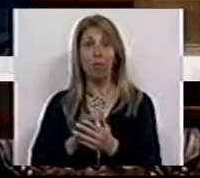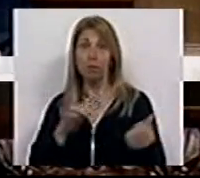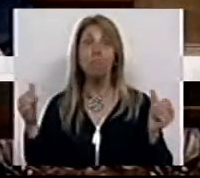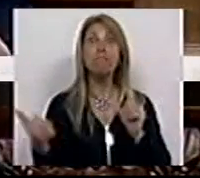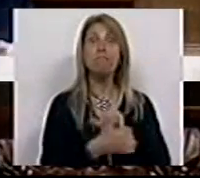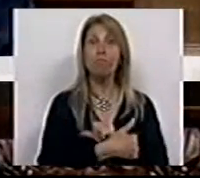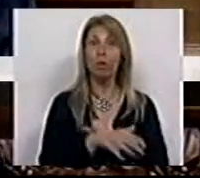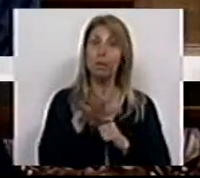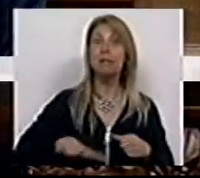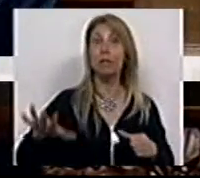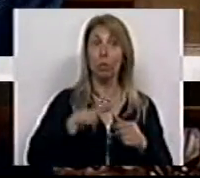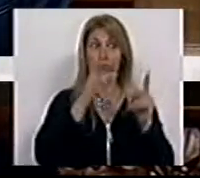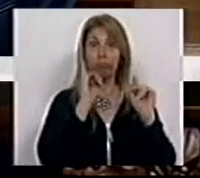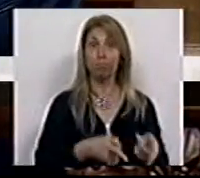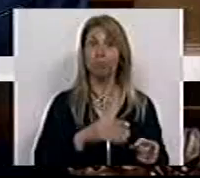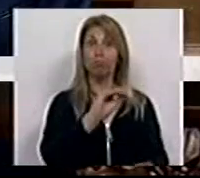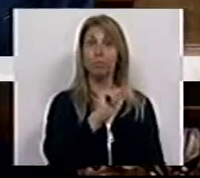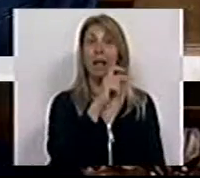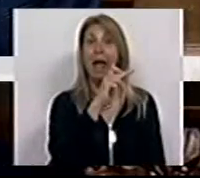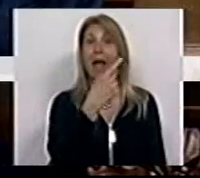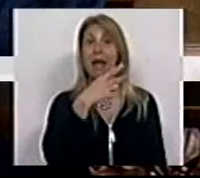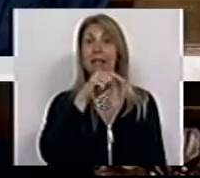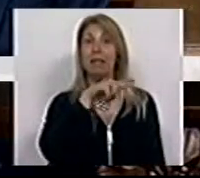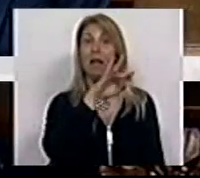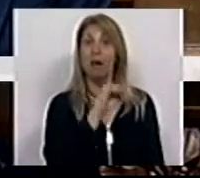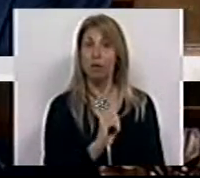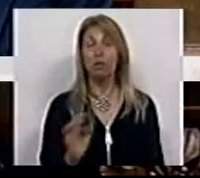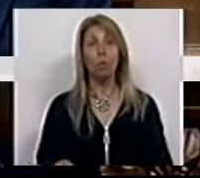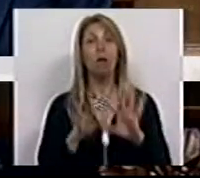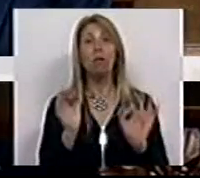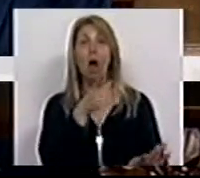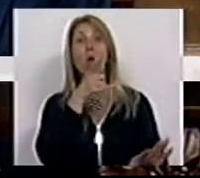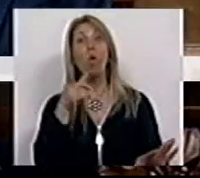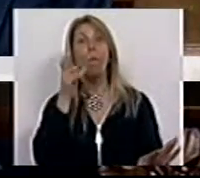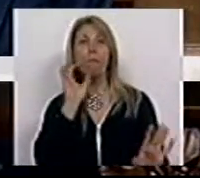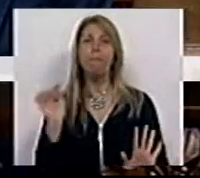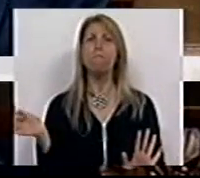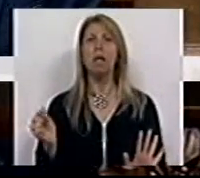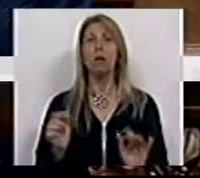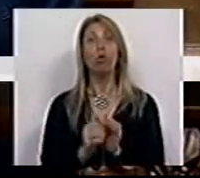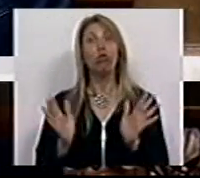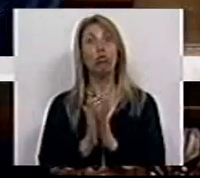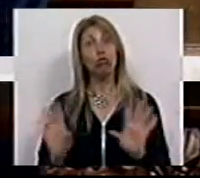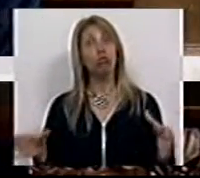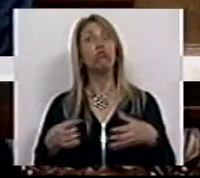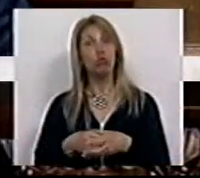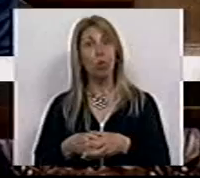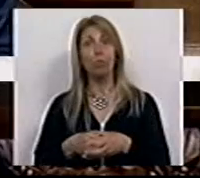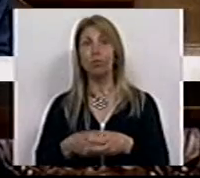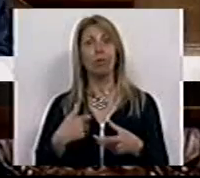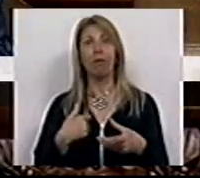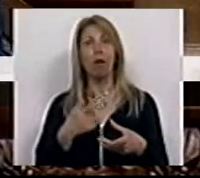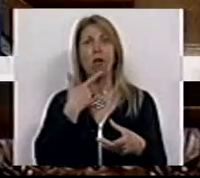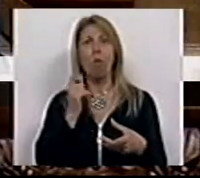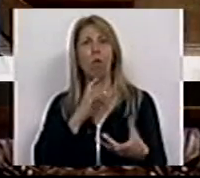começado em Atenas deve ser o compromisso mínimo de todas as forças progressistas que não se revêem, que não se podem rever